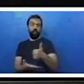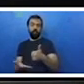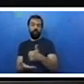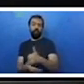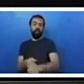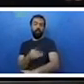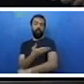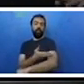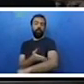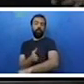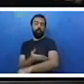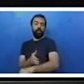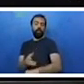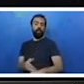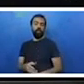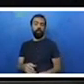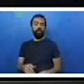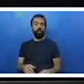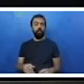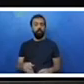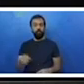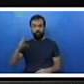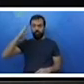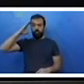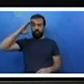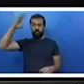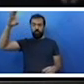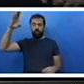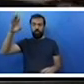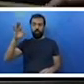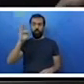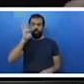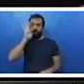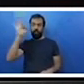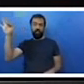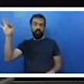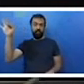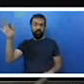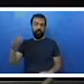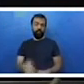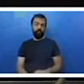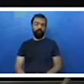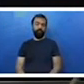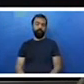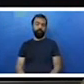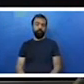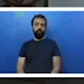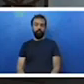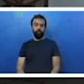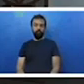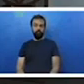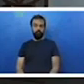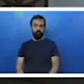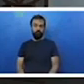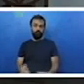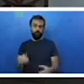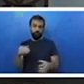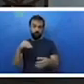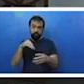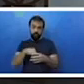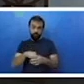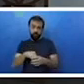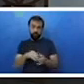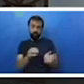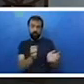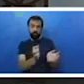exército francês. Daí surgiu o nome parkour, que tem origem no parkour, que é percurso em francês. O parkour ele se encaixa dentro de um